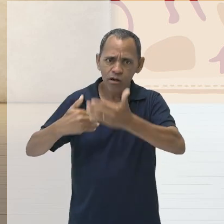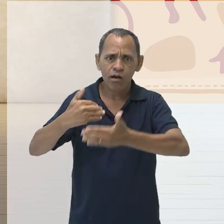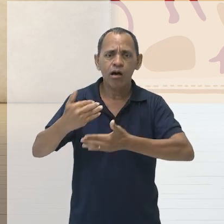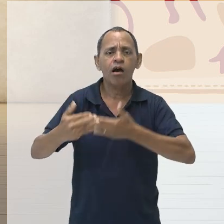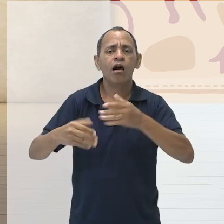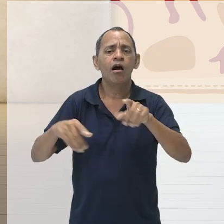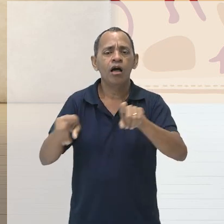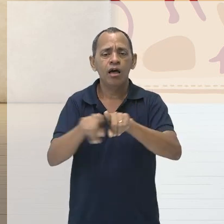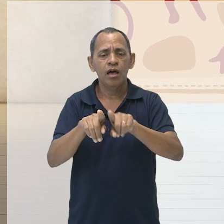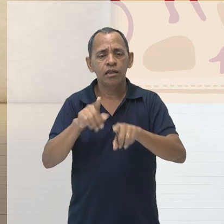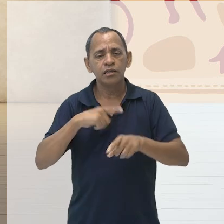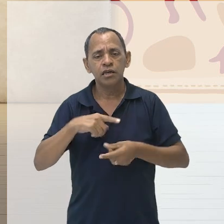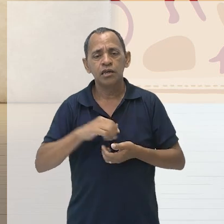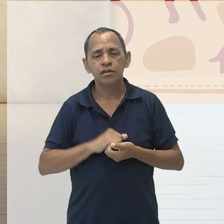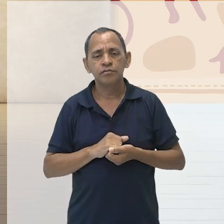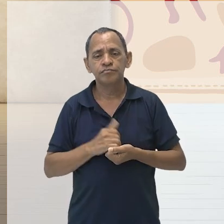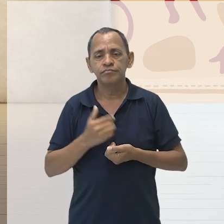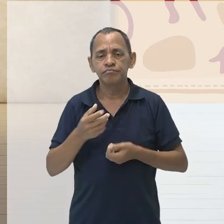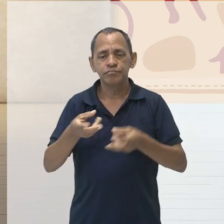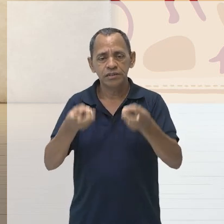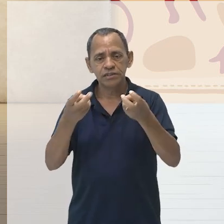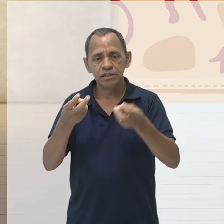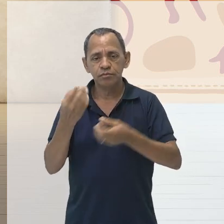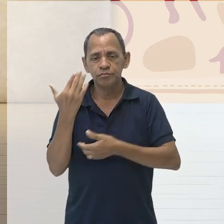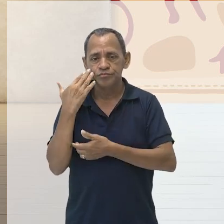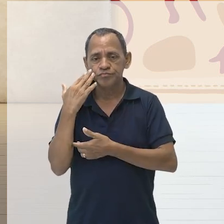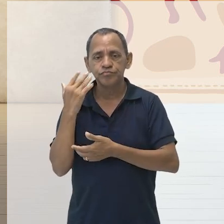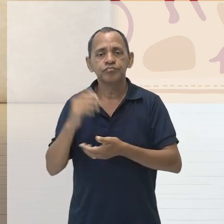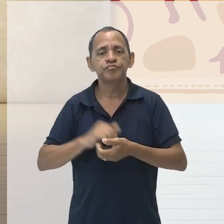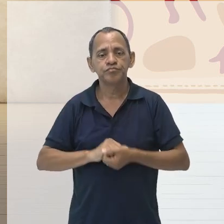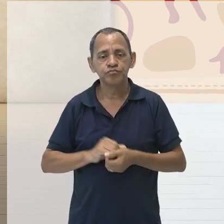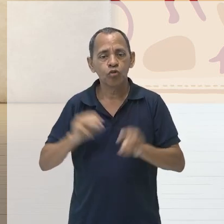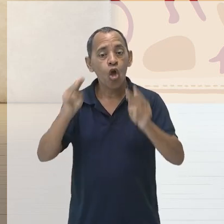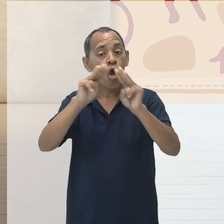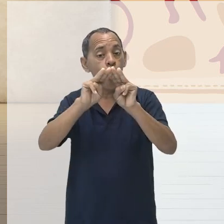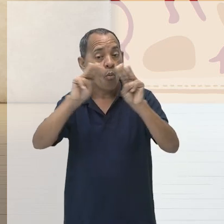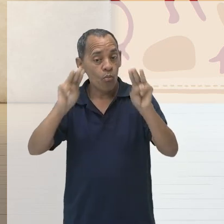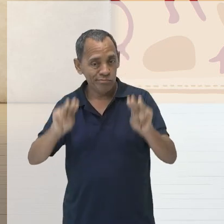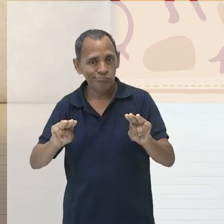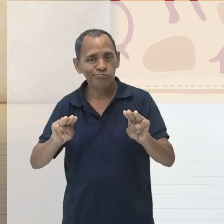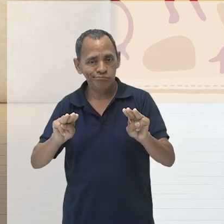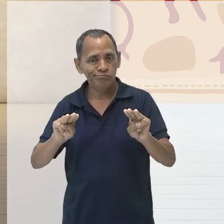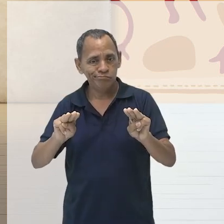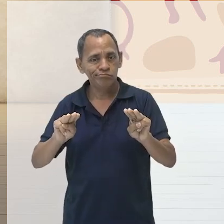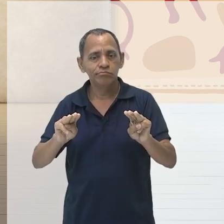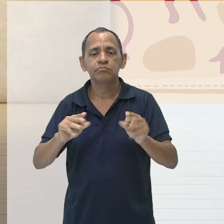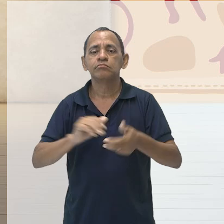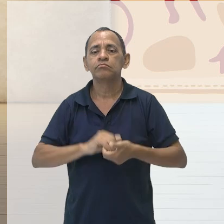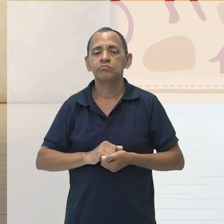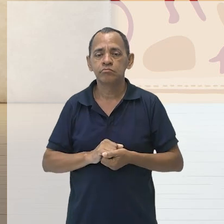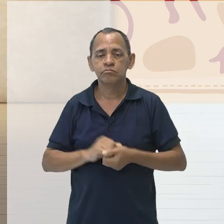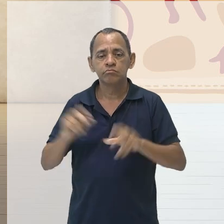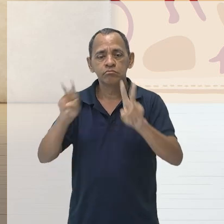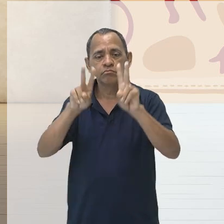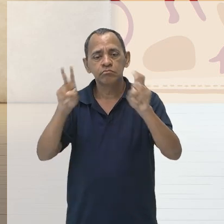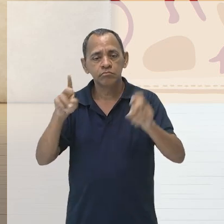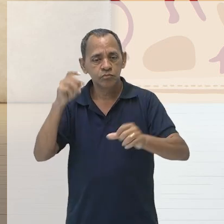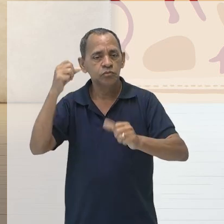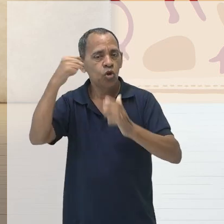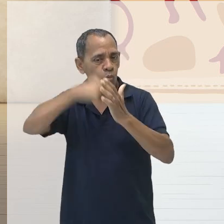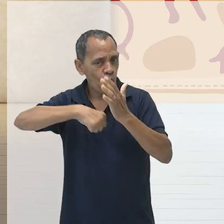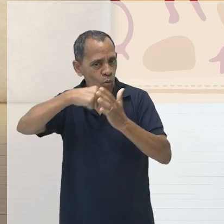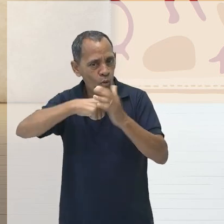um passeio pelo nosso Museu da Luta, tá certo? Antes de mostrar para vocês